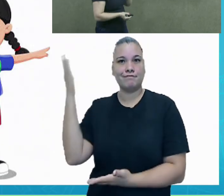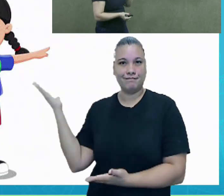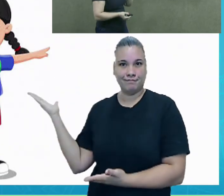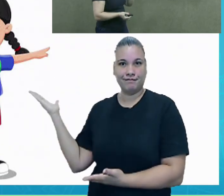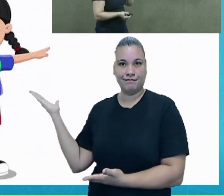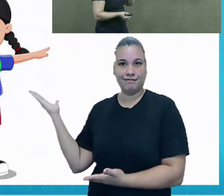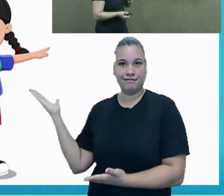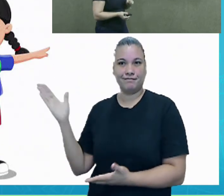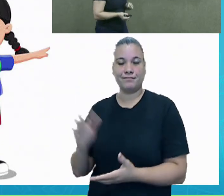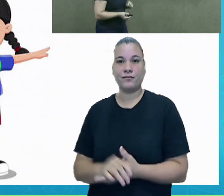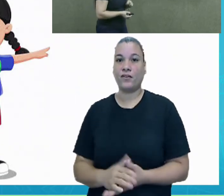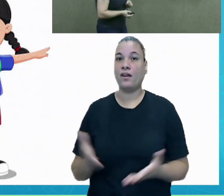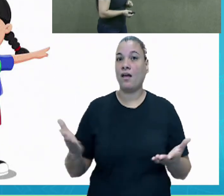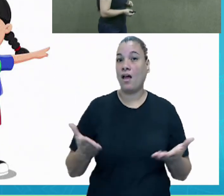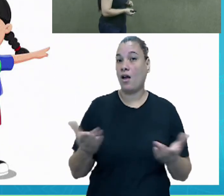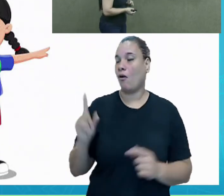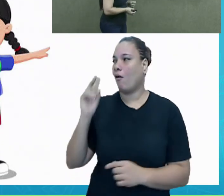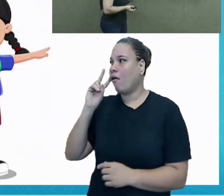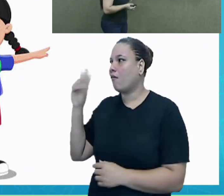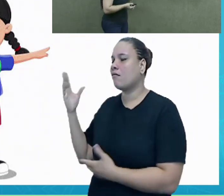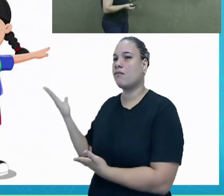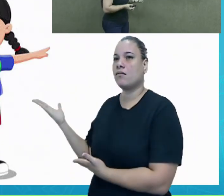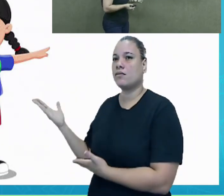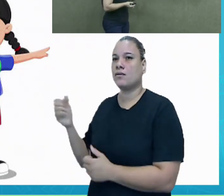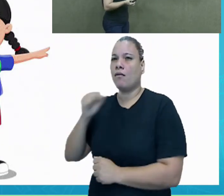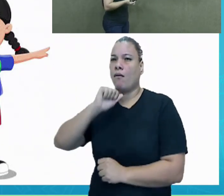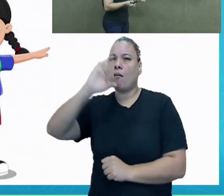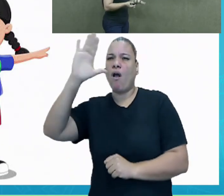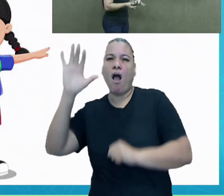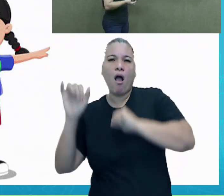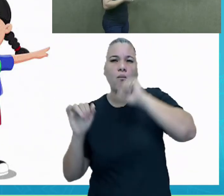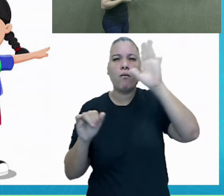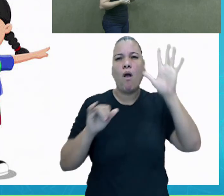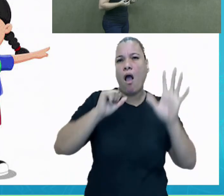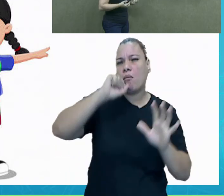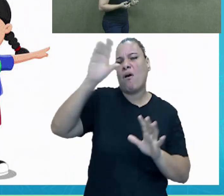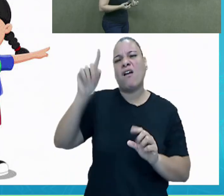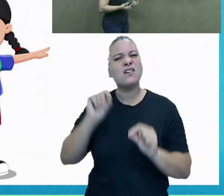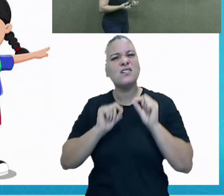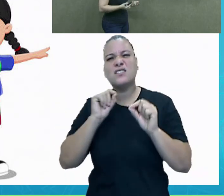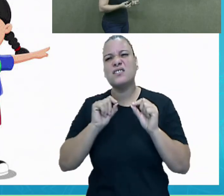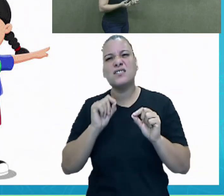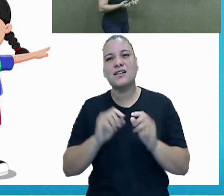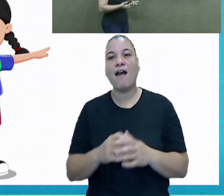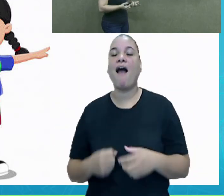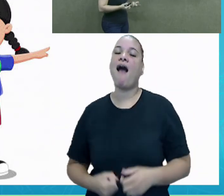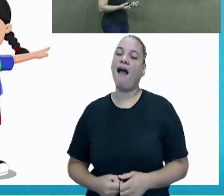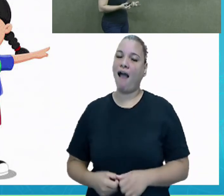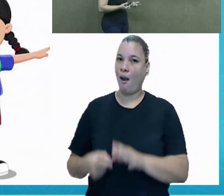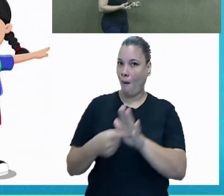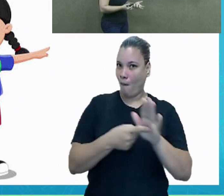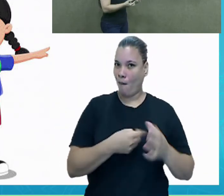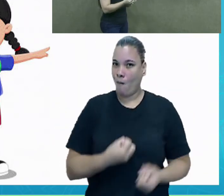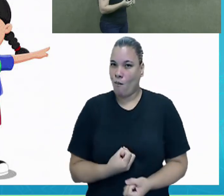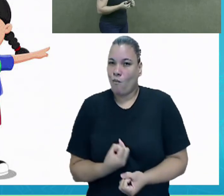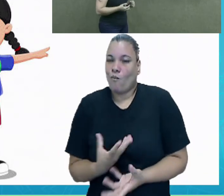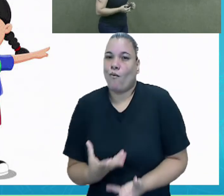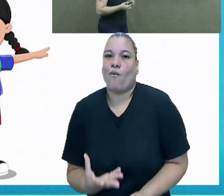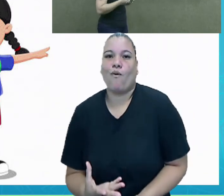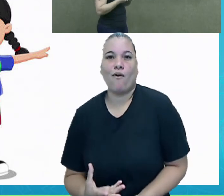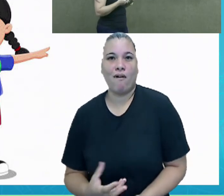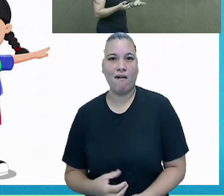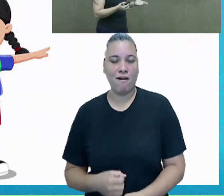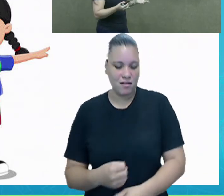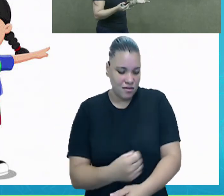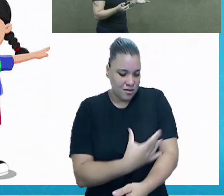de interjeição. Olha lá, palavra que exprime emoções e sentimentos, tais